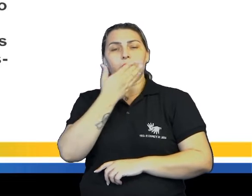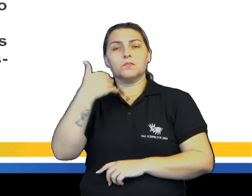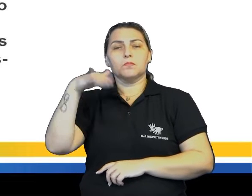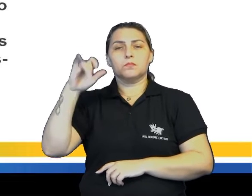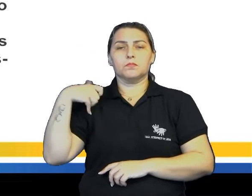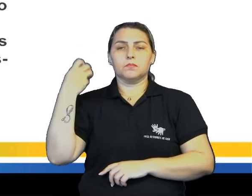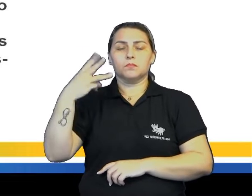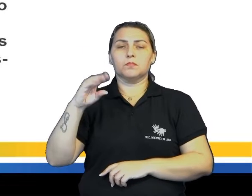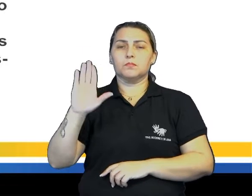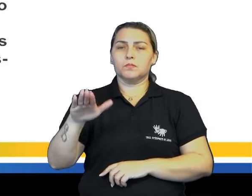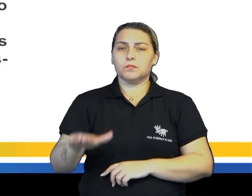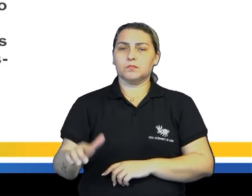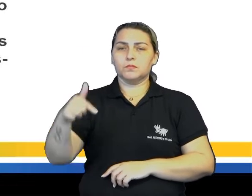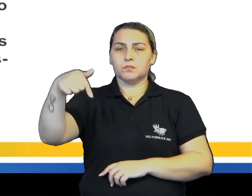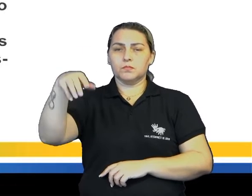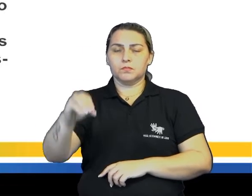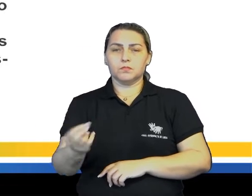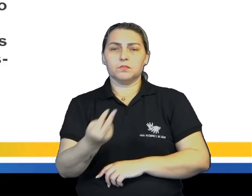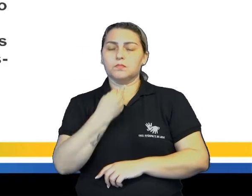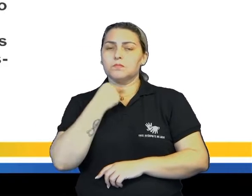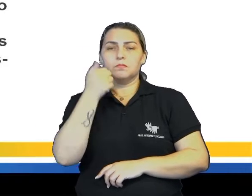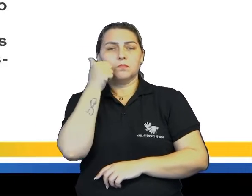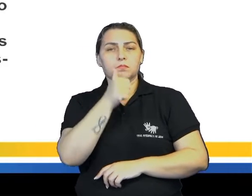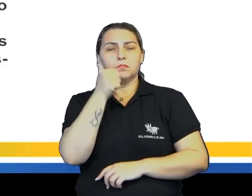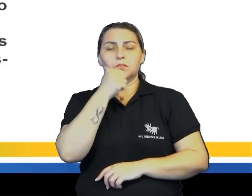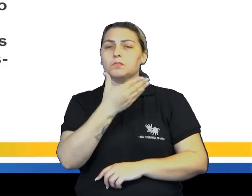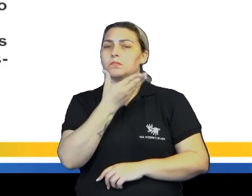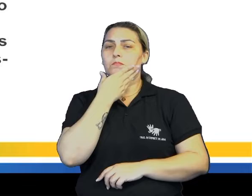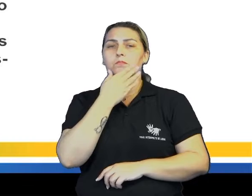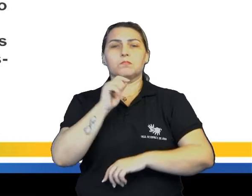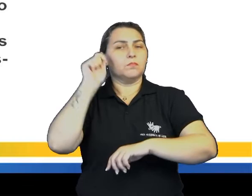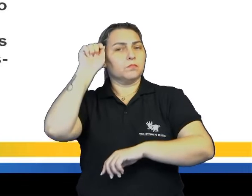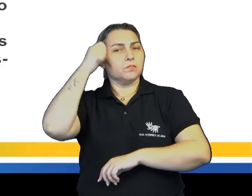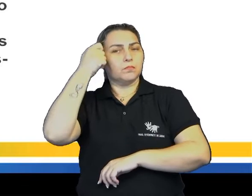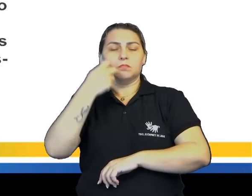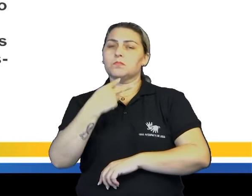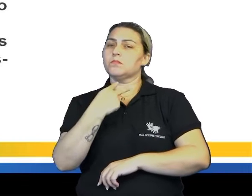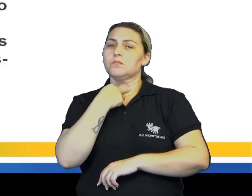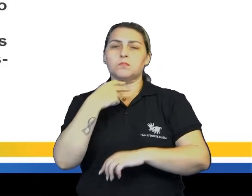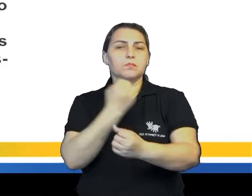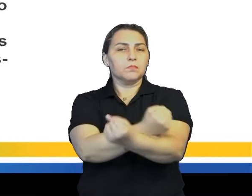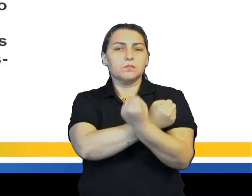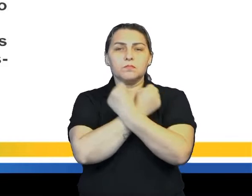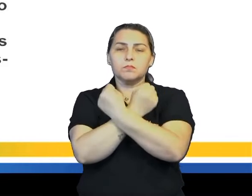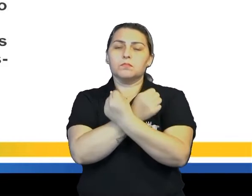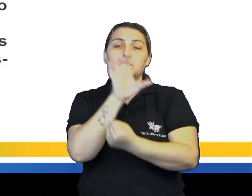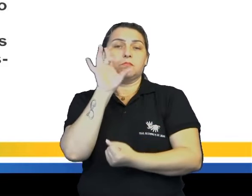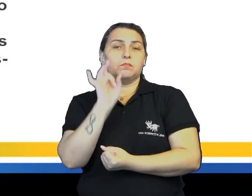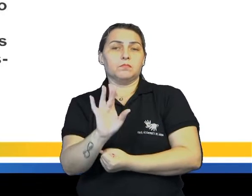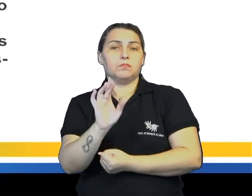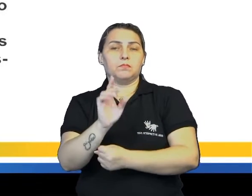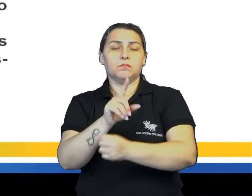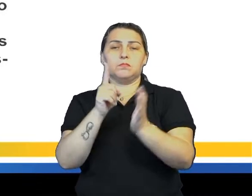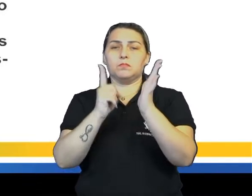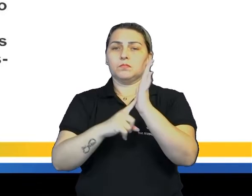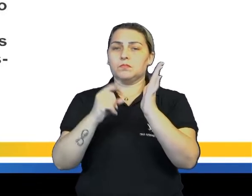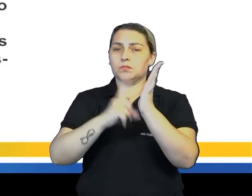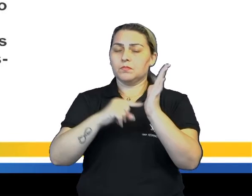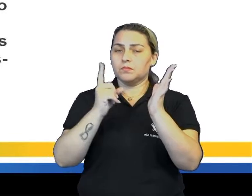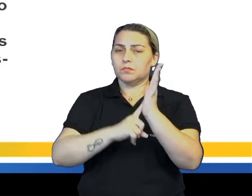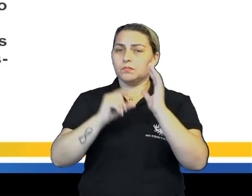30 anos, menor de 70 anos, não podia ser mulher, não podia ser negro, não podia ser escravo. Então, somente quem poderia